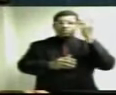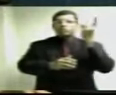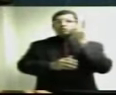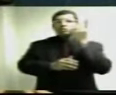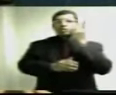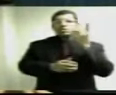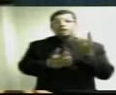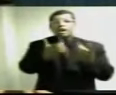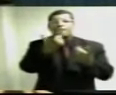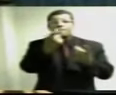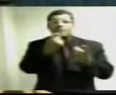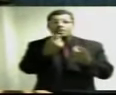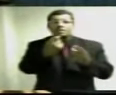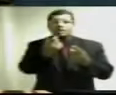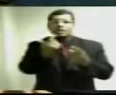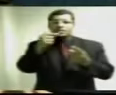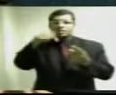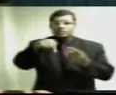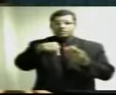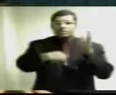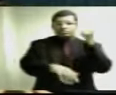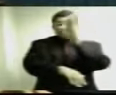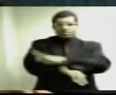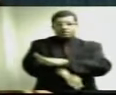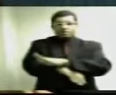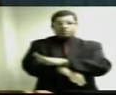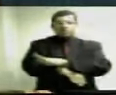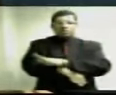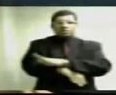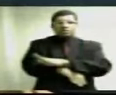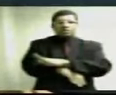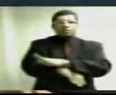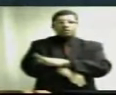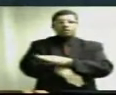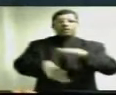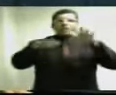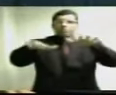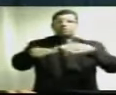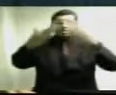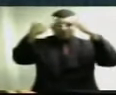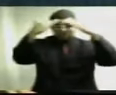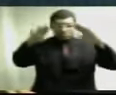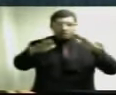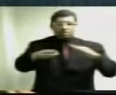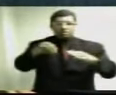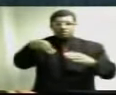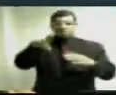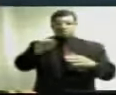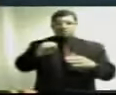dia 20, às 17 horas, a manifestação na Praça da Matriz. Muito obrigado, senhor presidente.